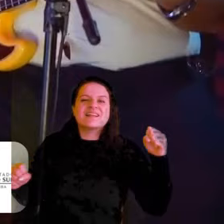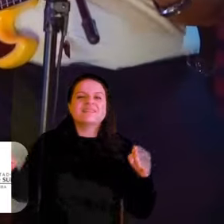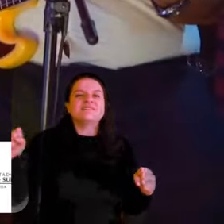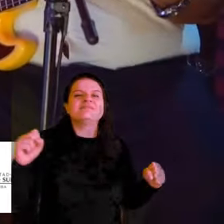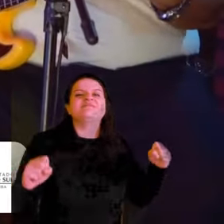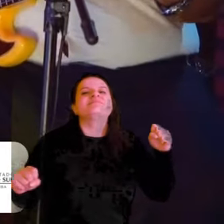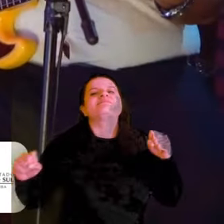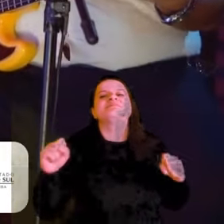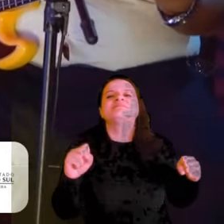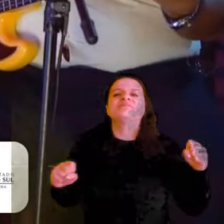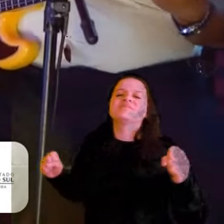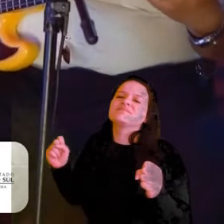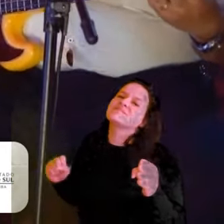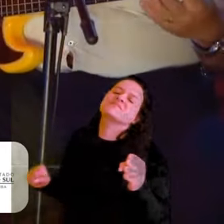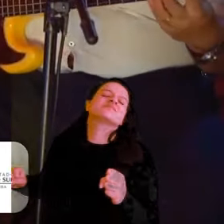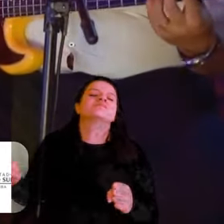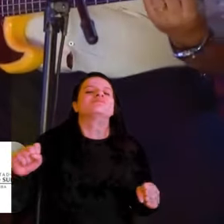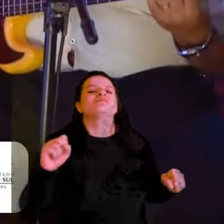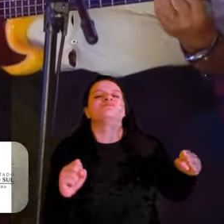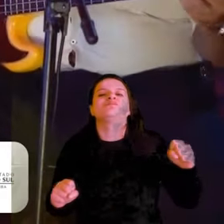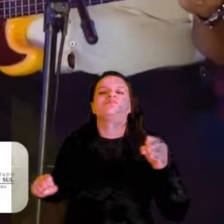Ah! Vamos ensaiando, recordando, Marcelo.